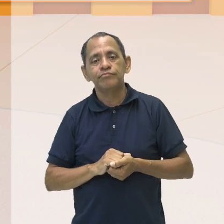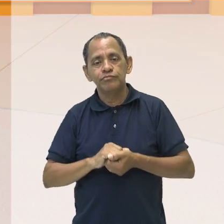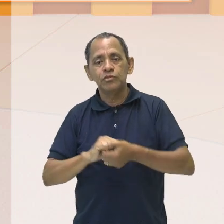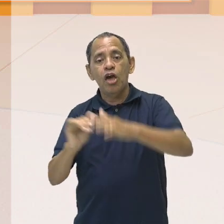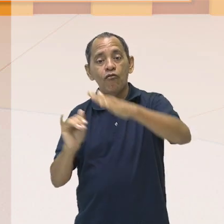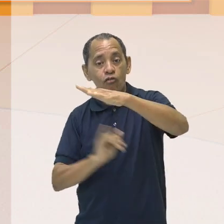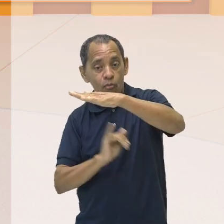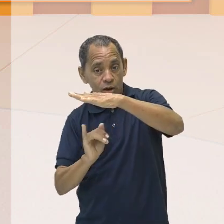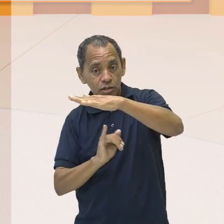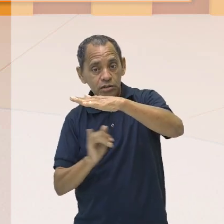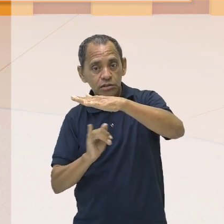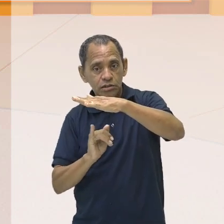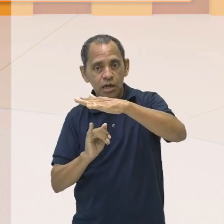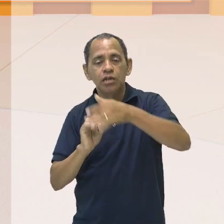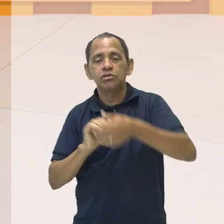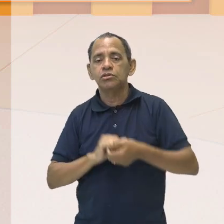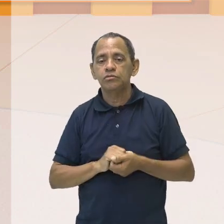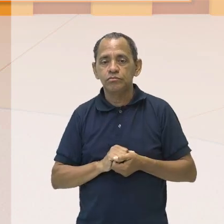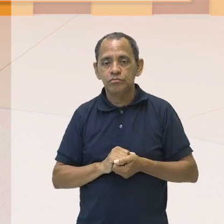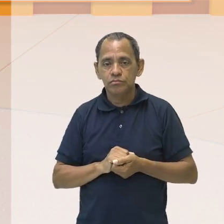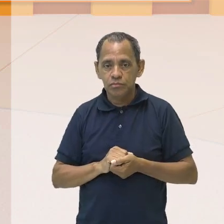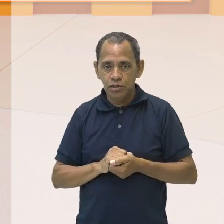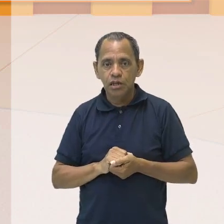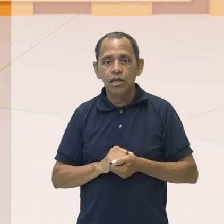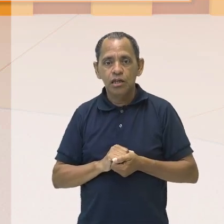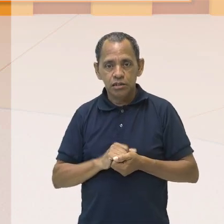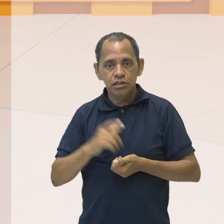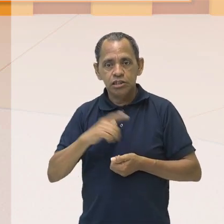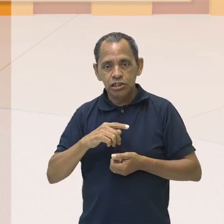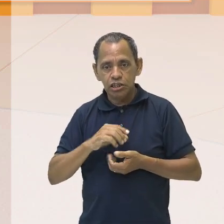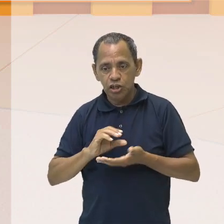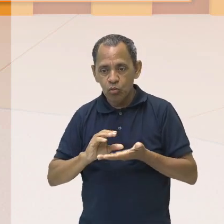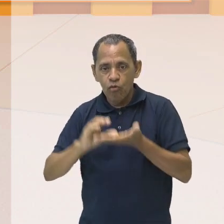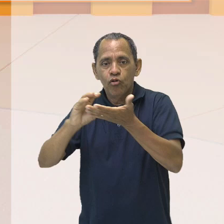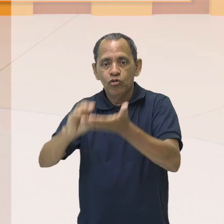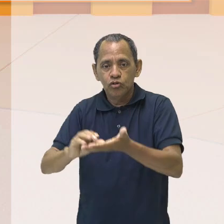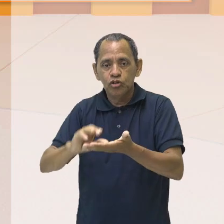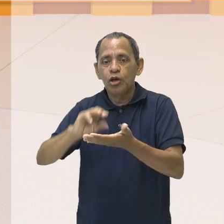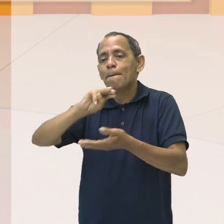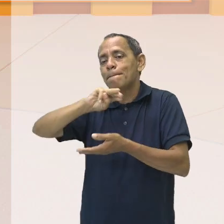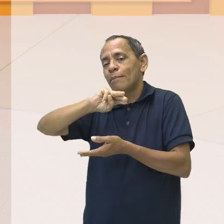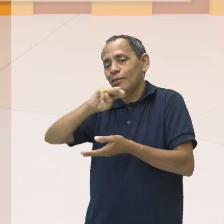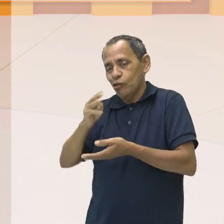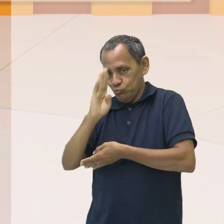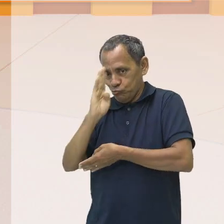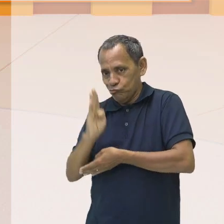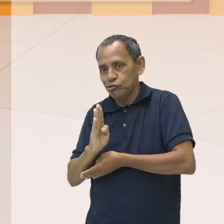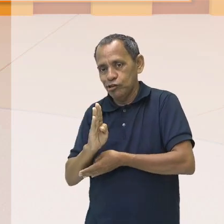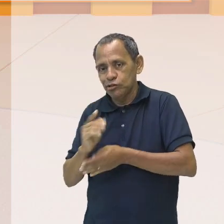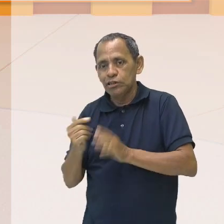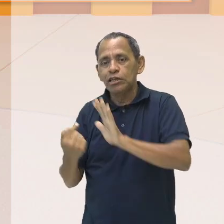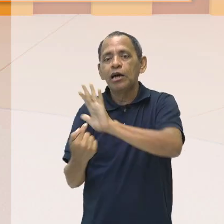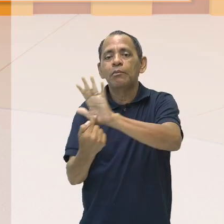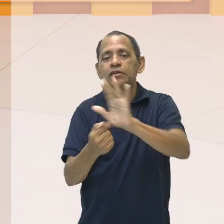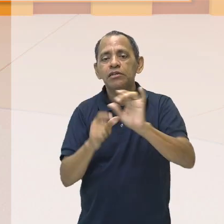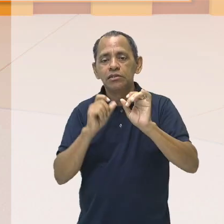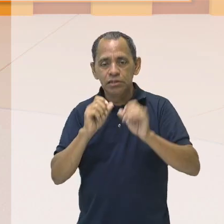né, embora ela proporcione uma fonte de renda para milhões de brasileiros, ela apresenta